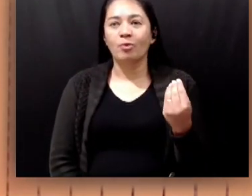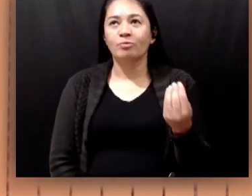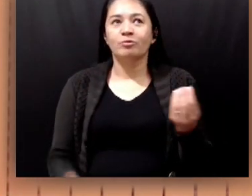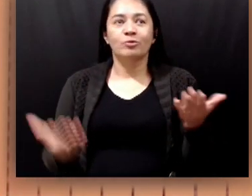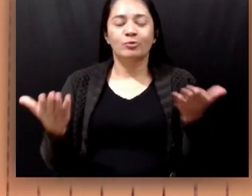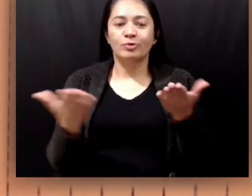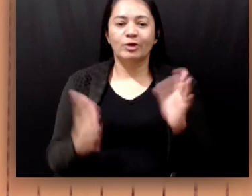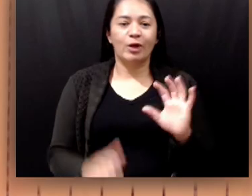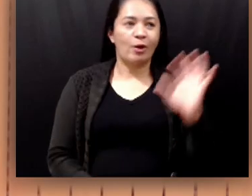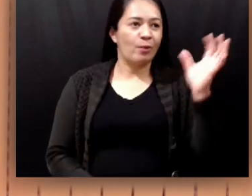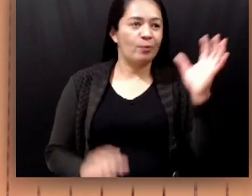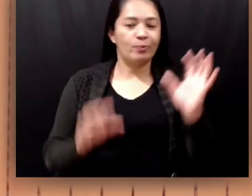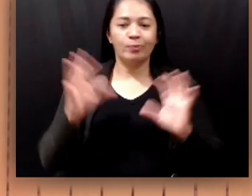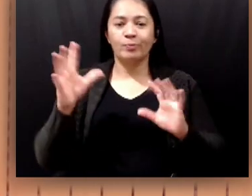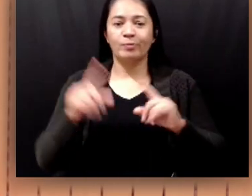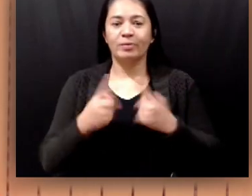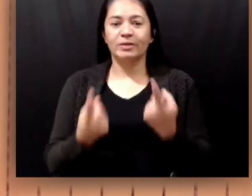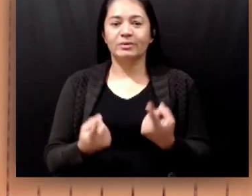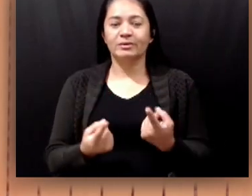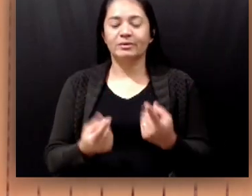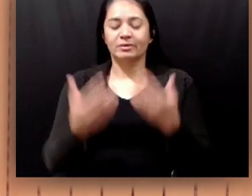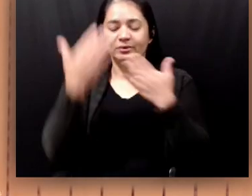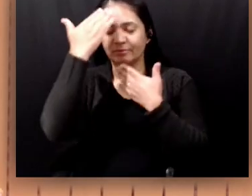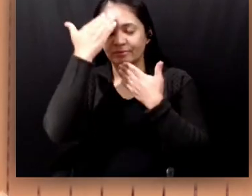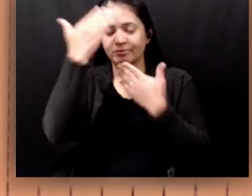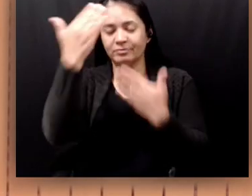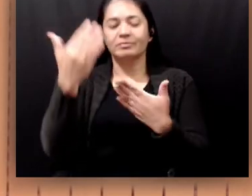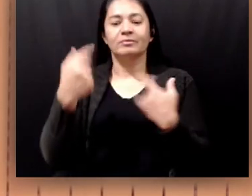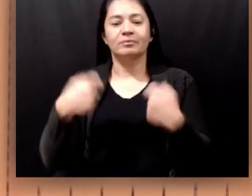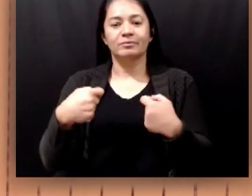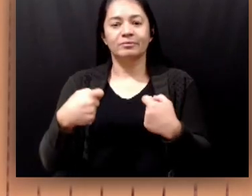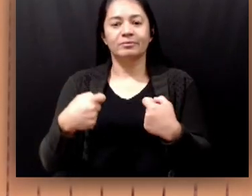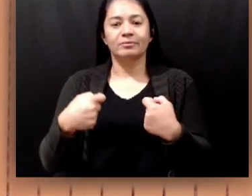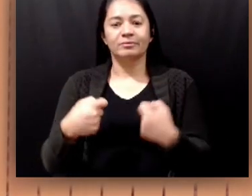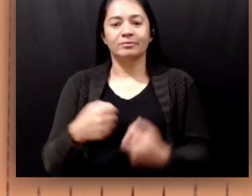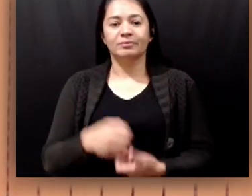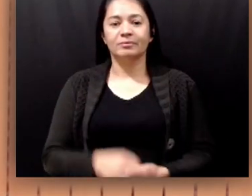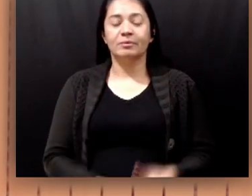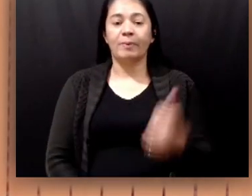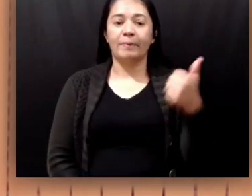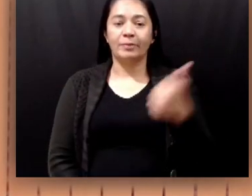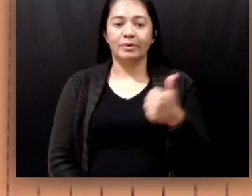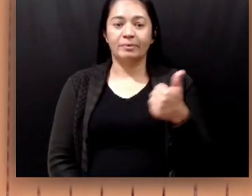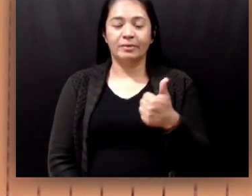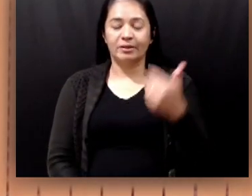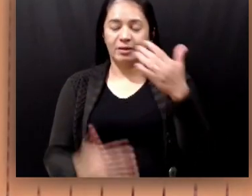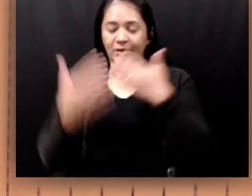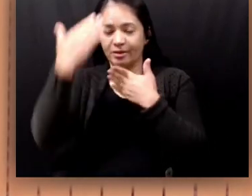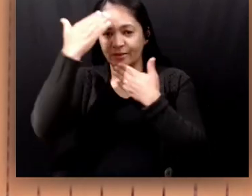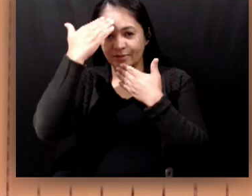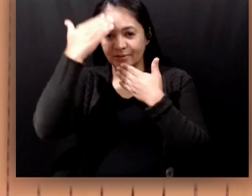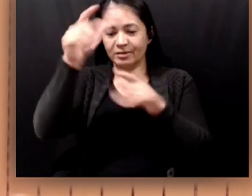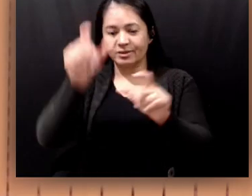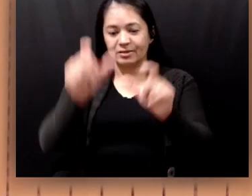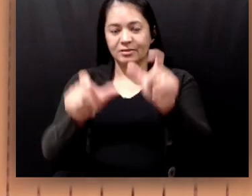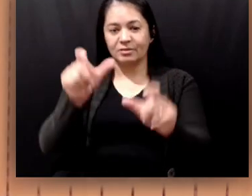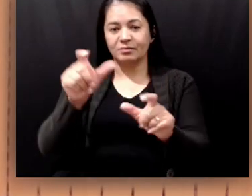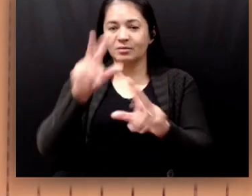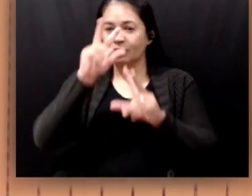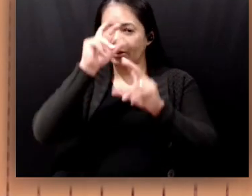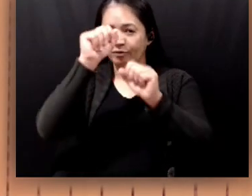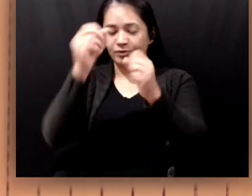eu tenho que agradecer, né? Em primeiro lugar, agradecer as pessoas que me deram força, né, para quando